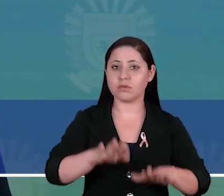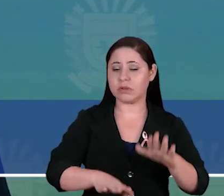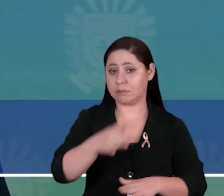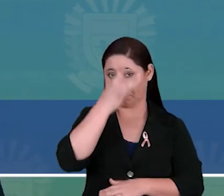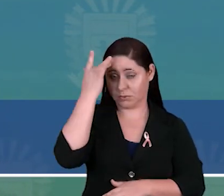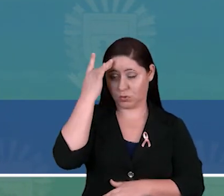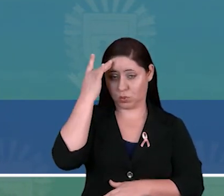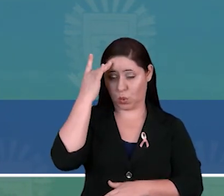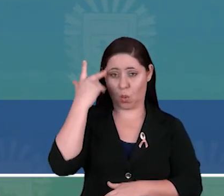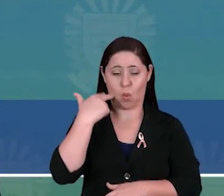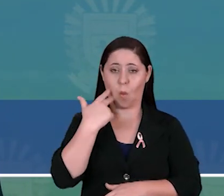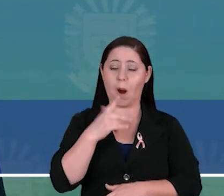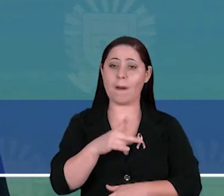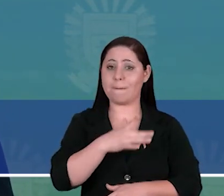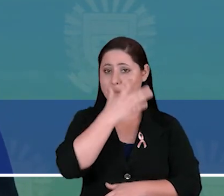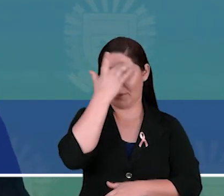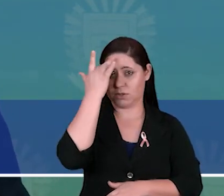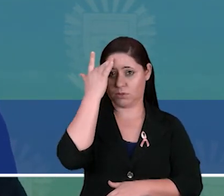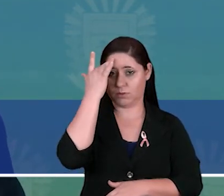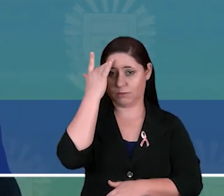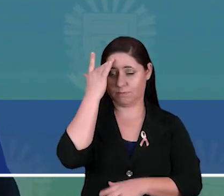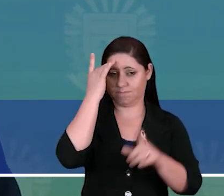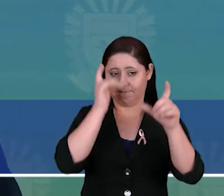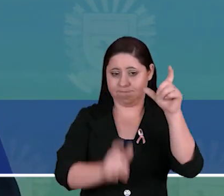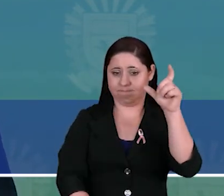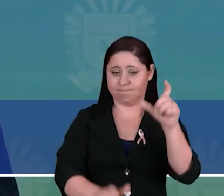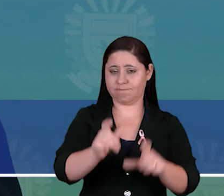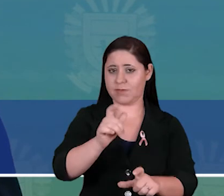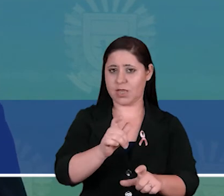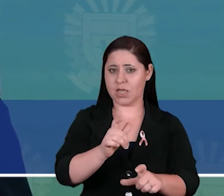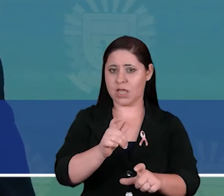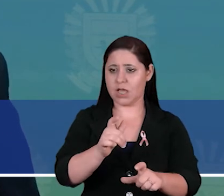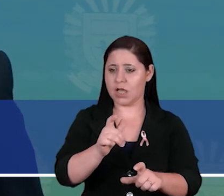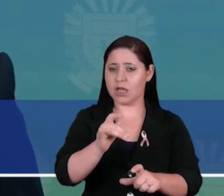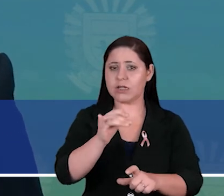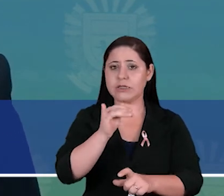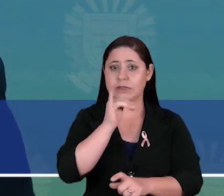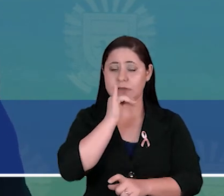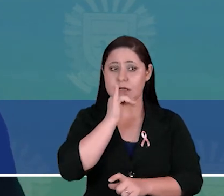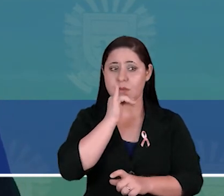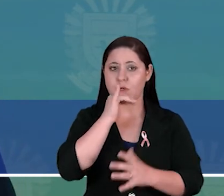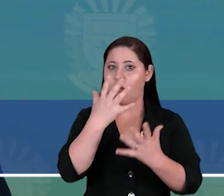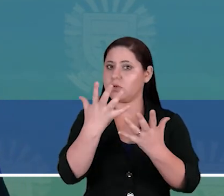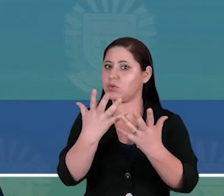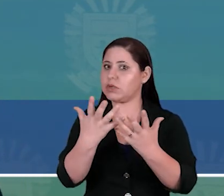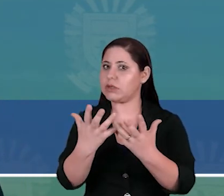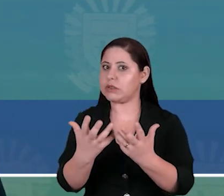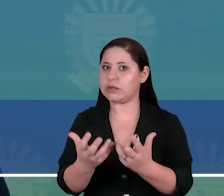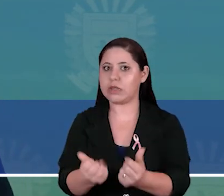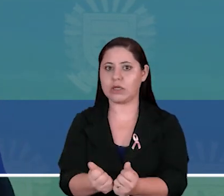grande. Normalmente muitas pessoas, não deixam o agente de